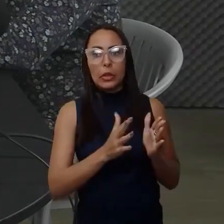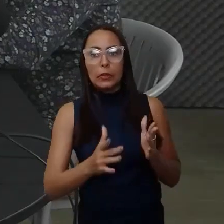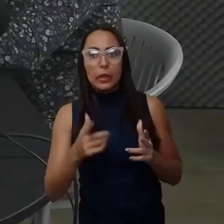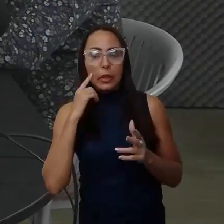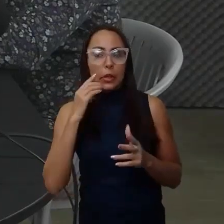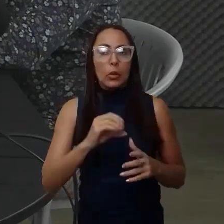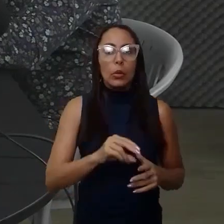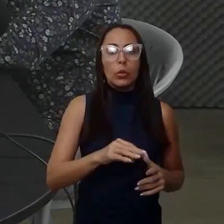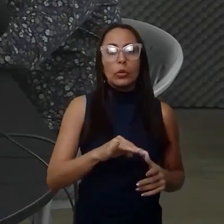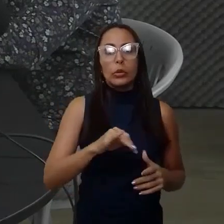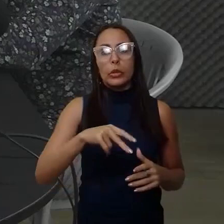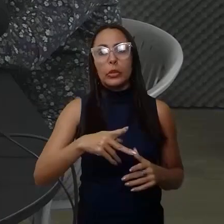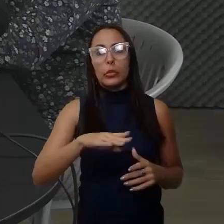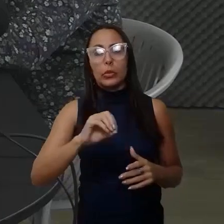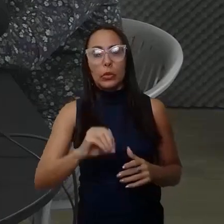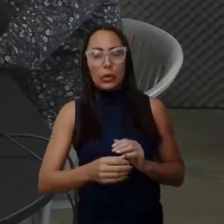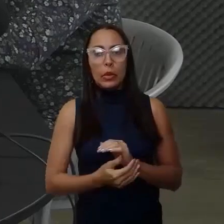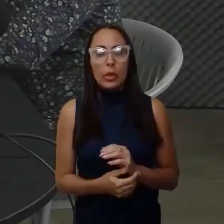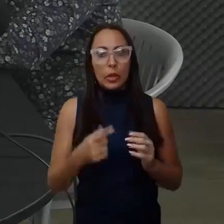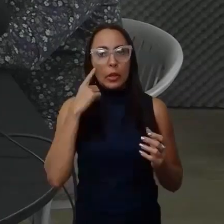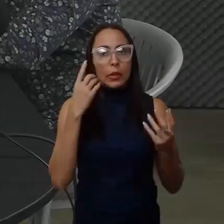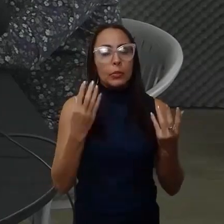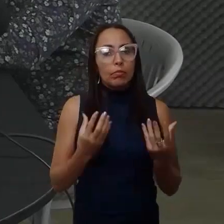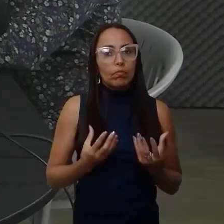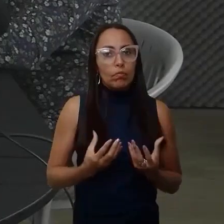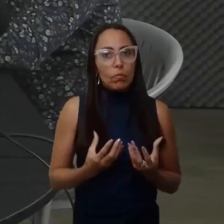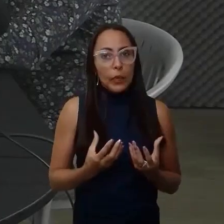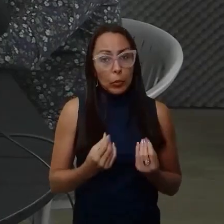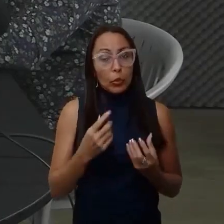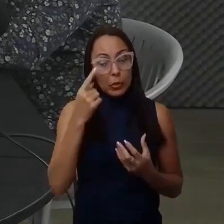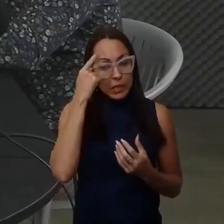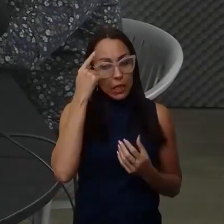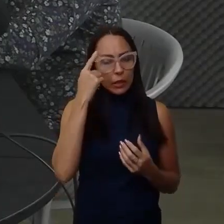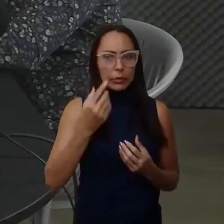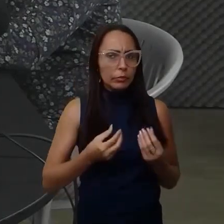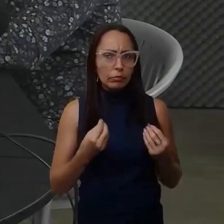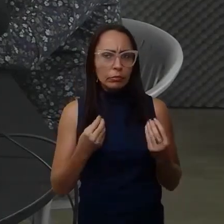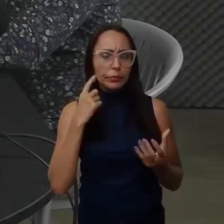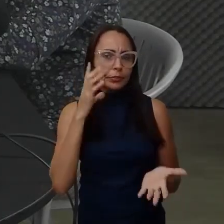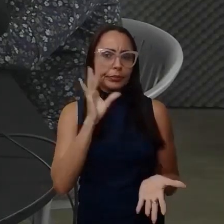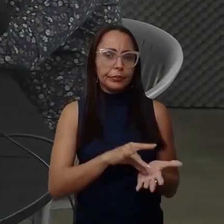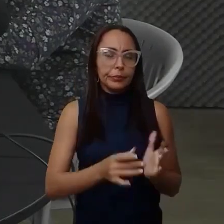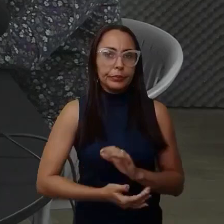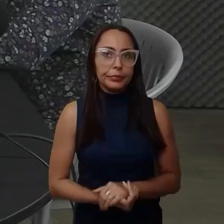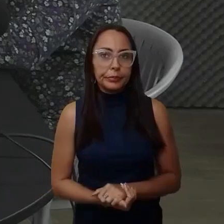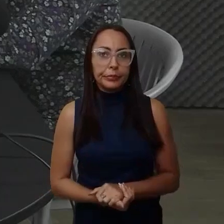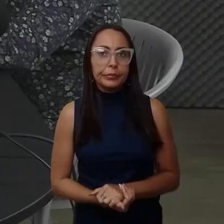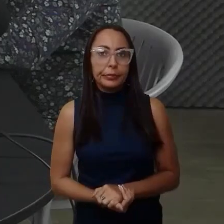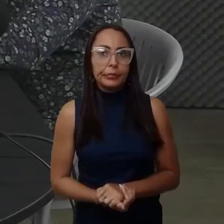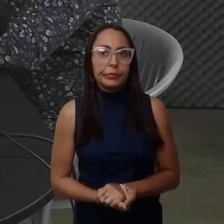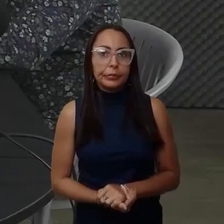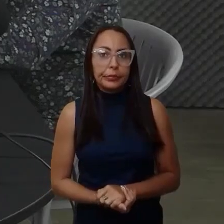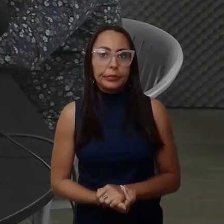Coutinho, né, quem vai para uma linha, é muito de se pensar, assim, o que é real? Né? Se eu